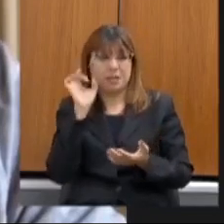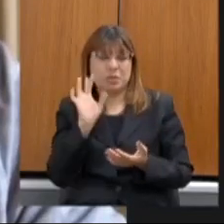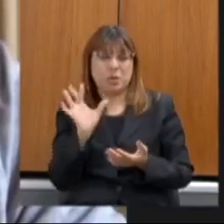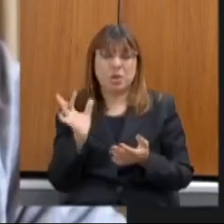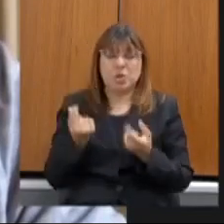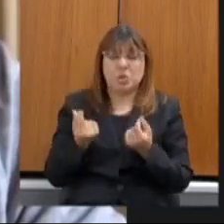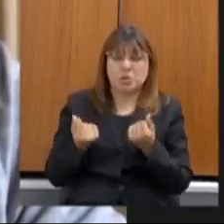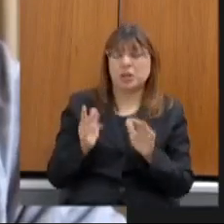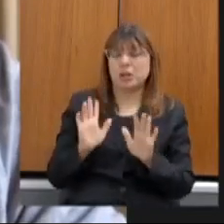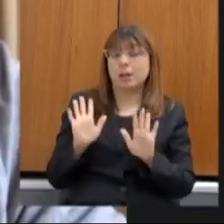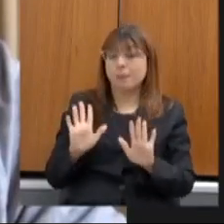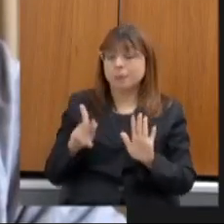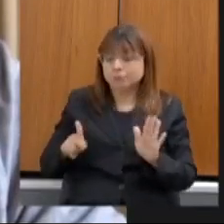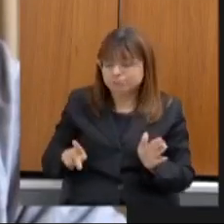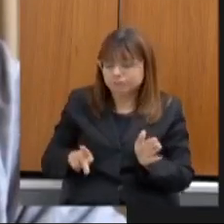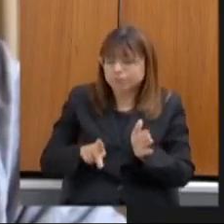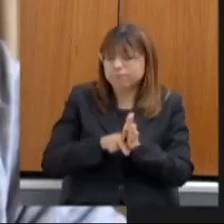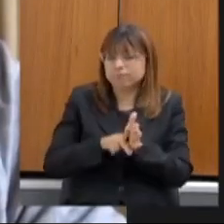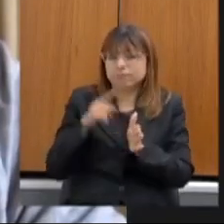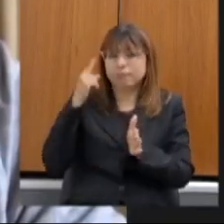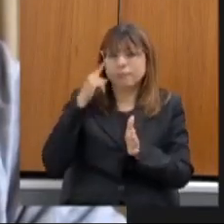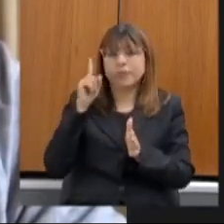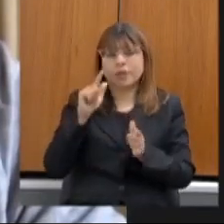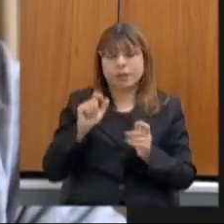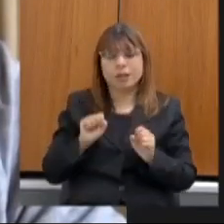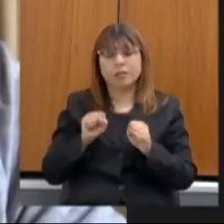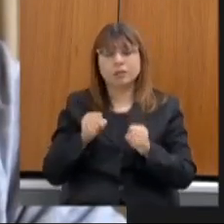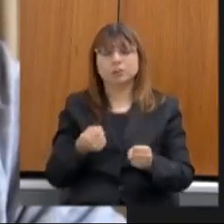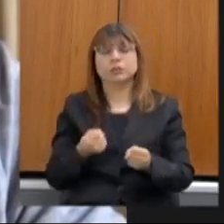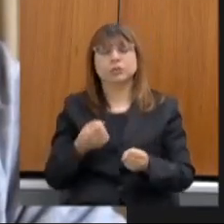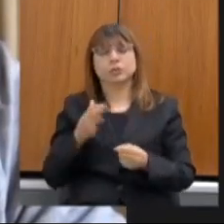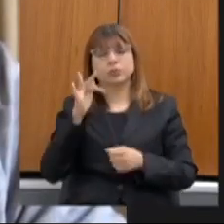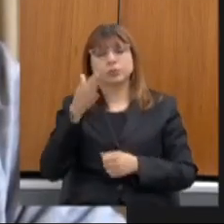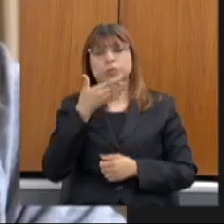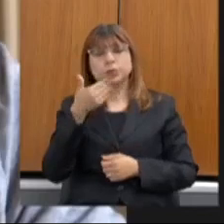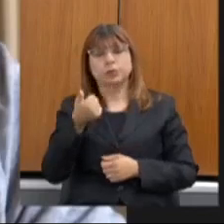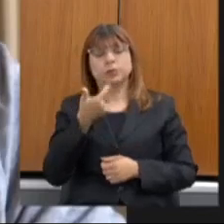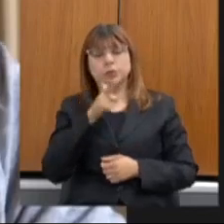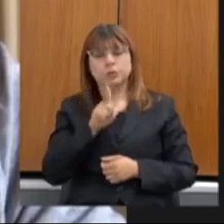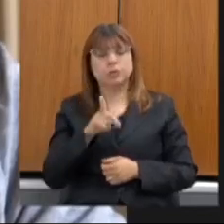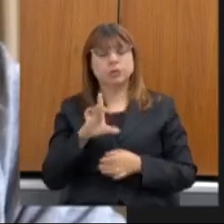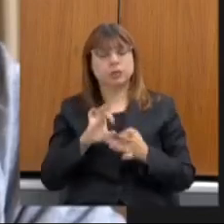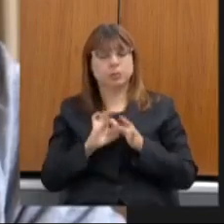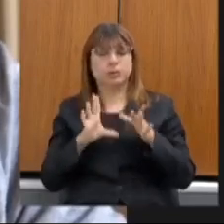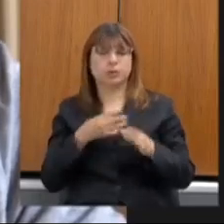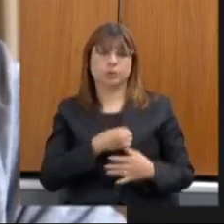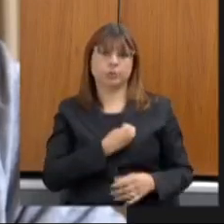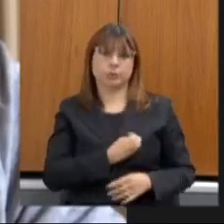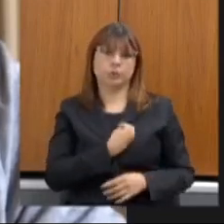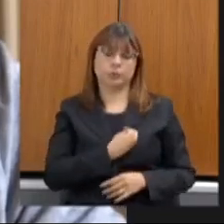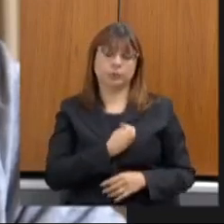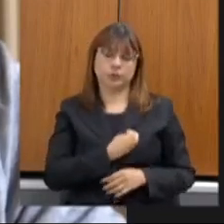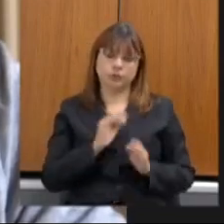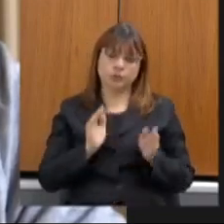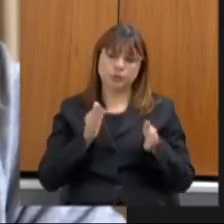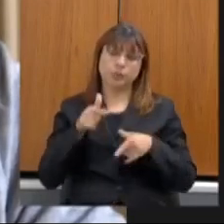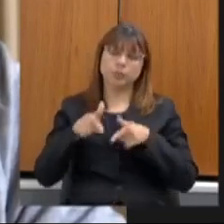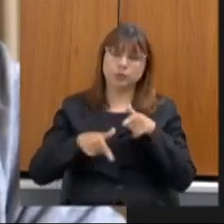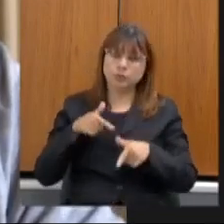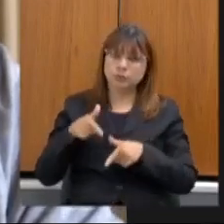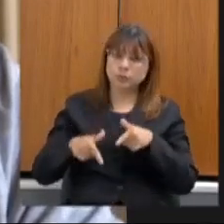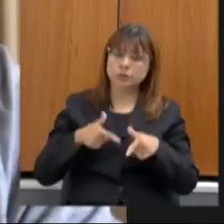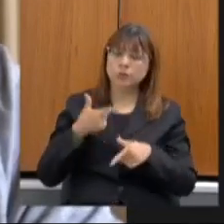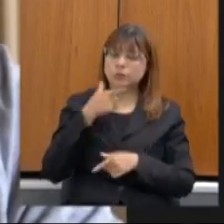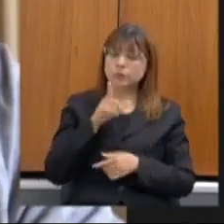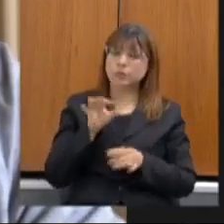mas na verdade a propriedade a garantir um futuro melhor para quem tem a sua liberdade e sua vida e Cloud um trabalho para